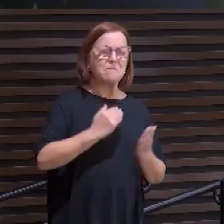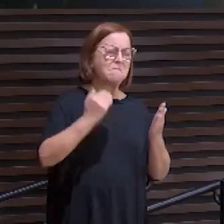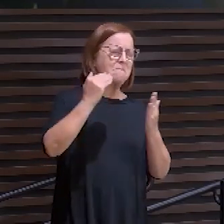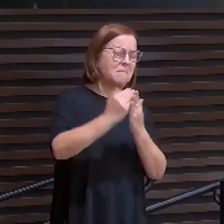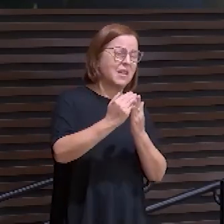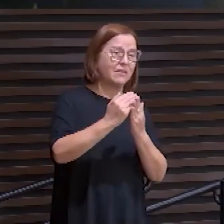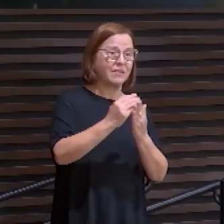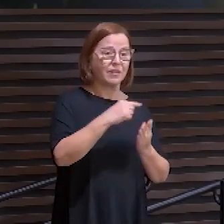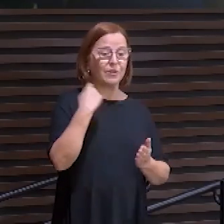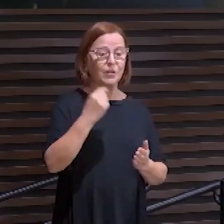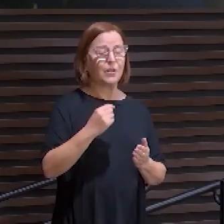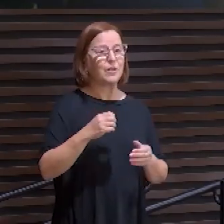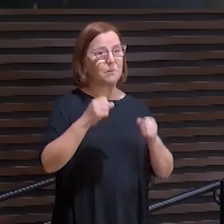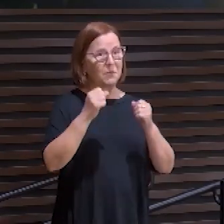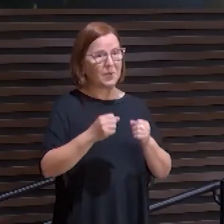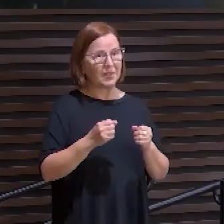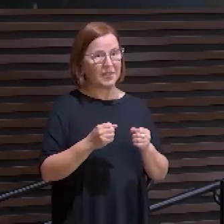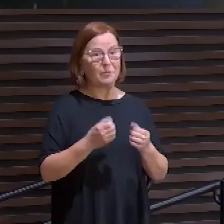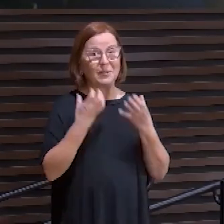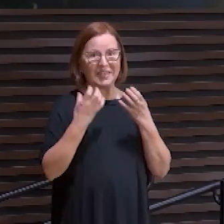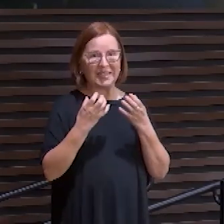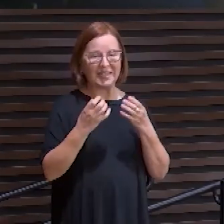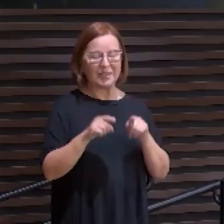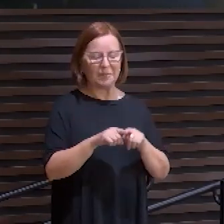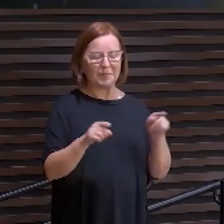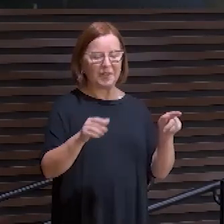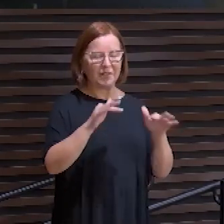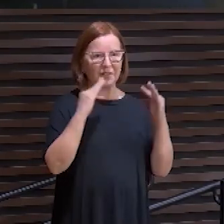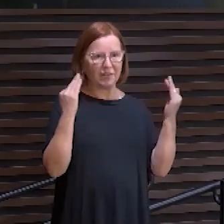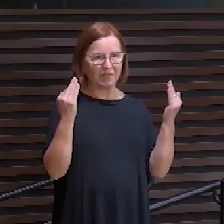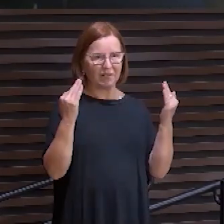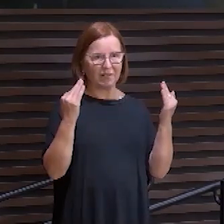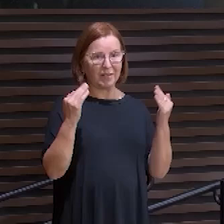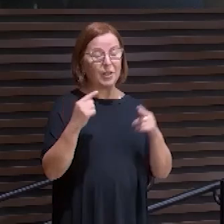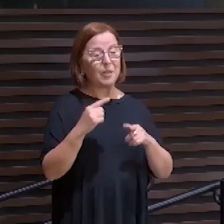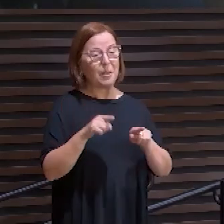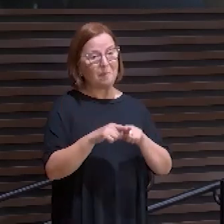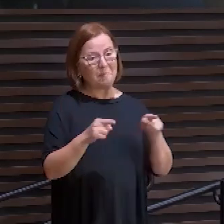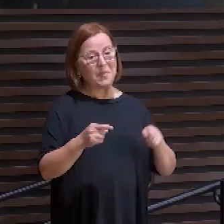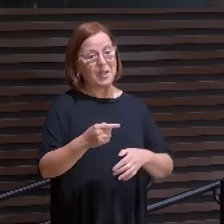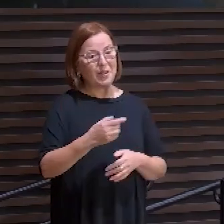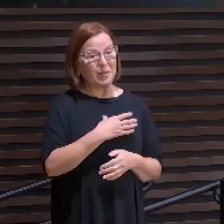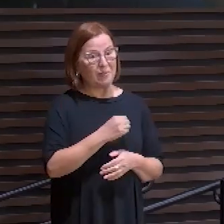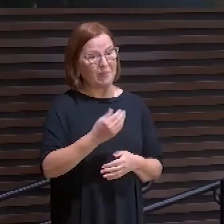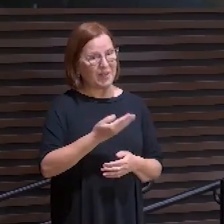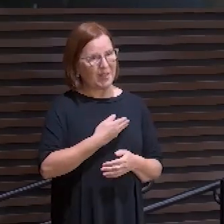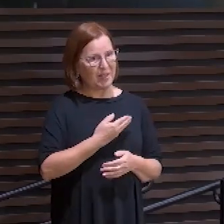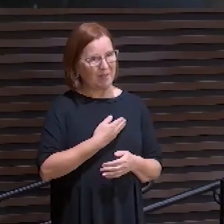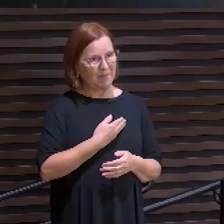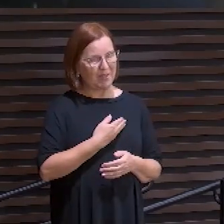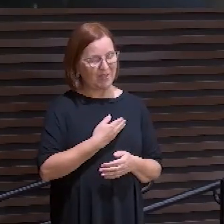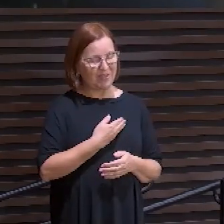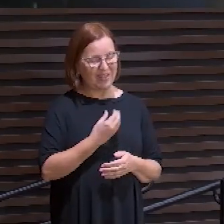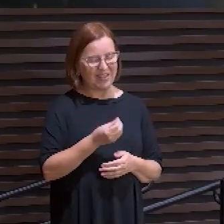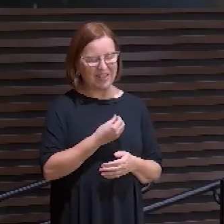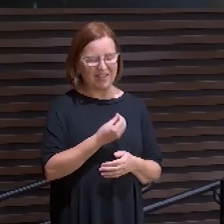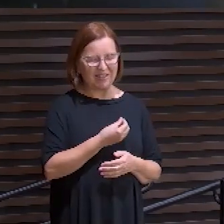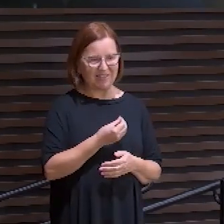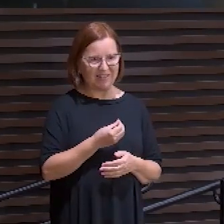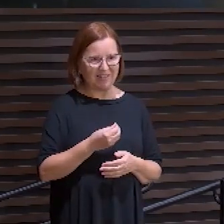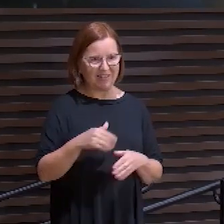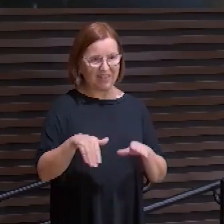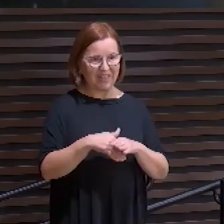podemos almejar. Mas um filho amigo que viva em família como